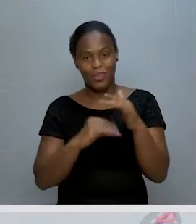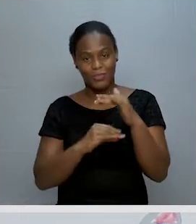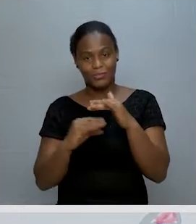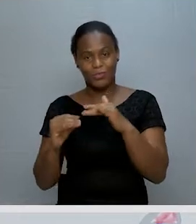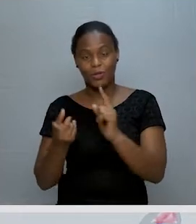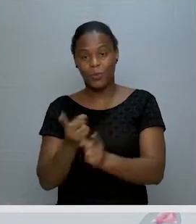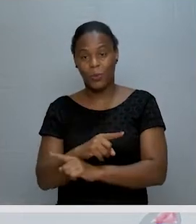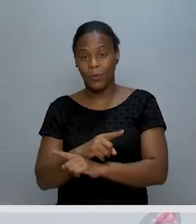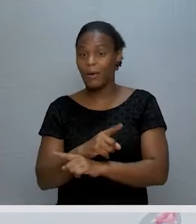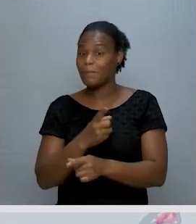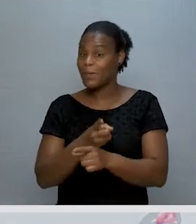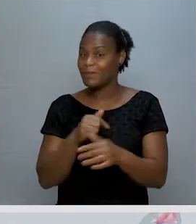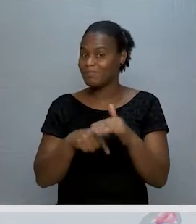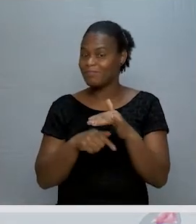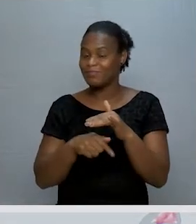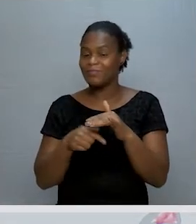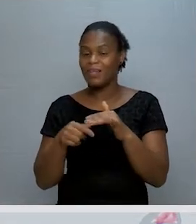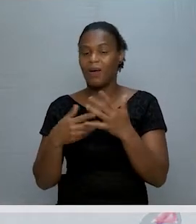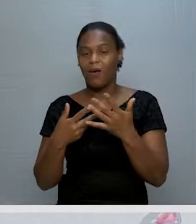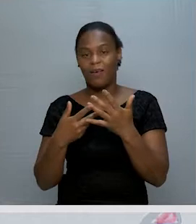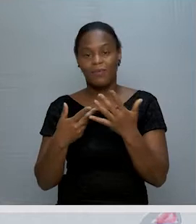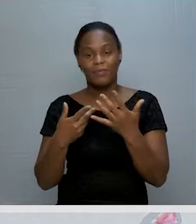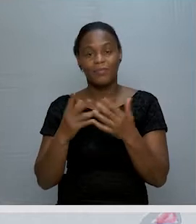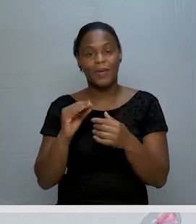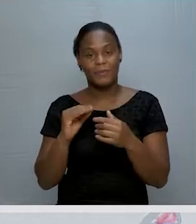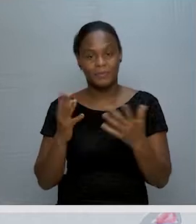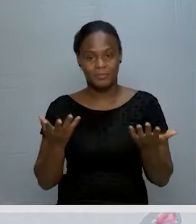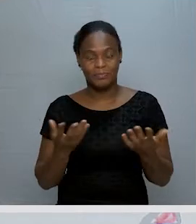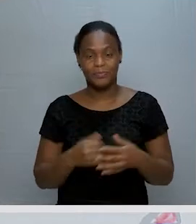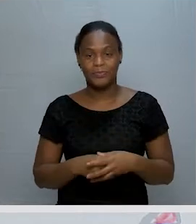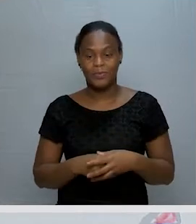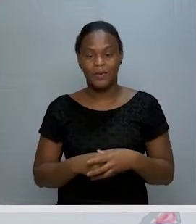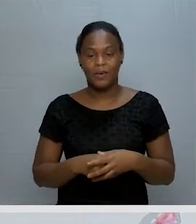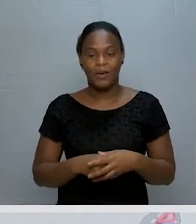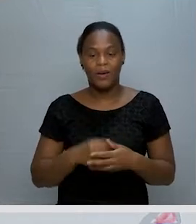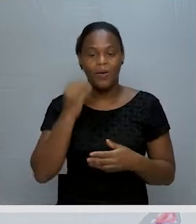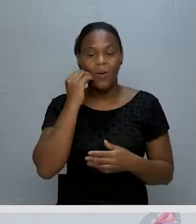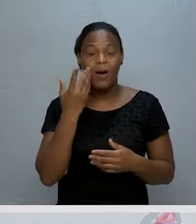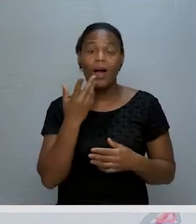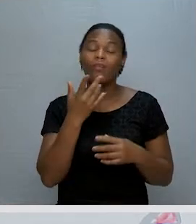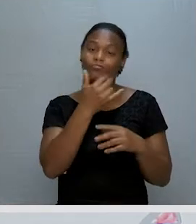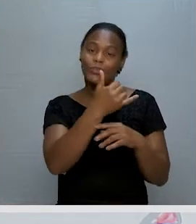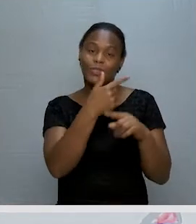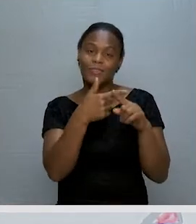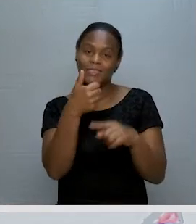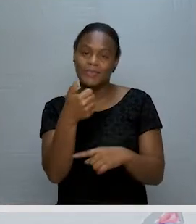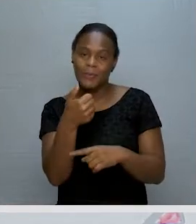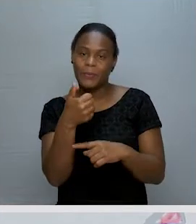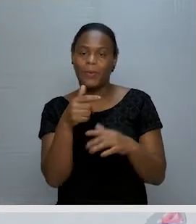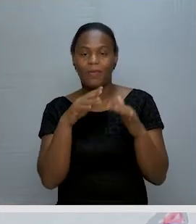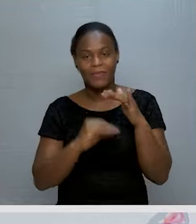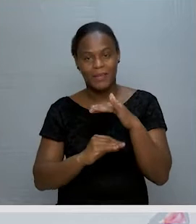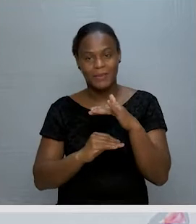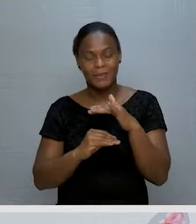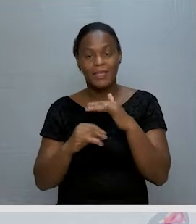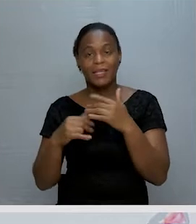duas frações equivalentes com denominador 10. Como? 2 vezes